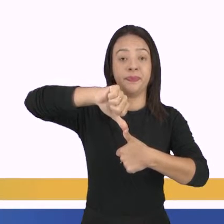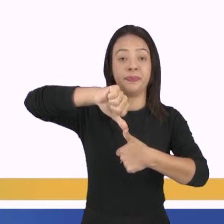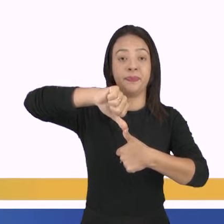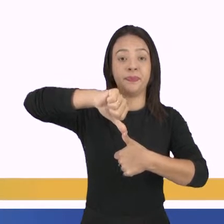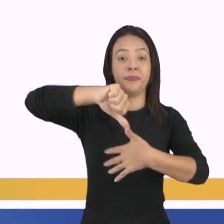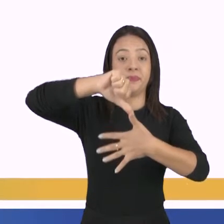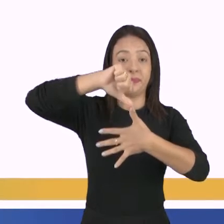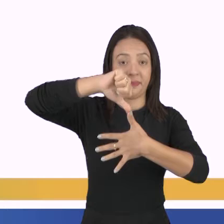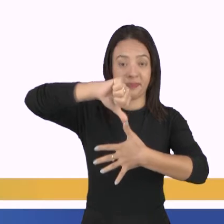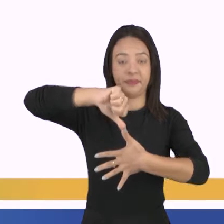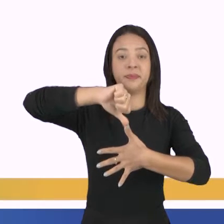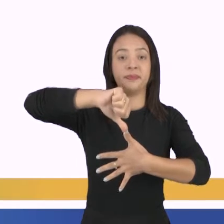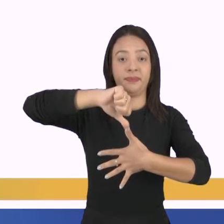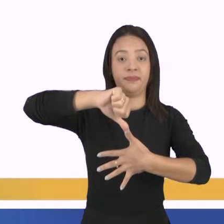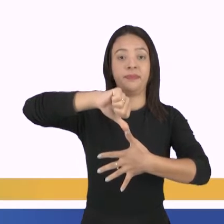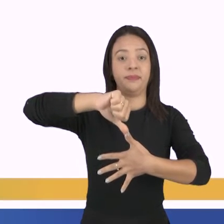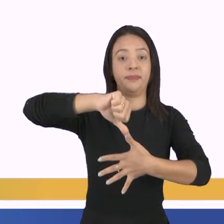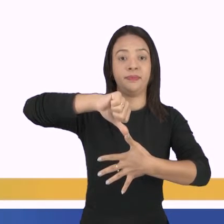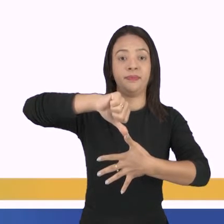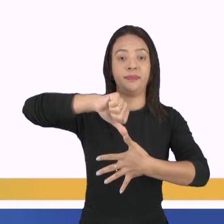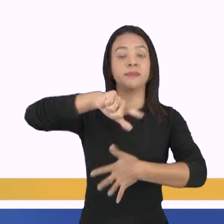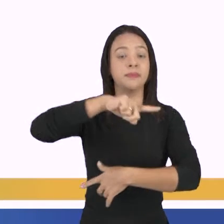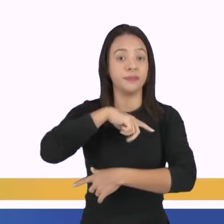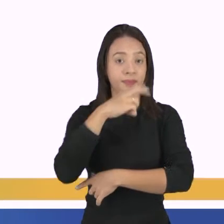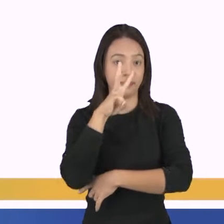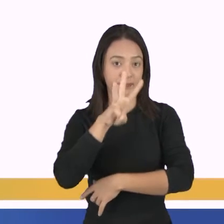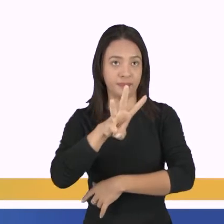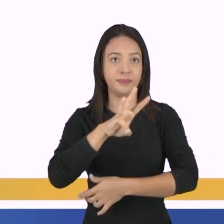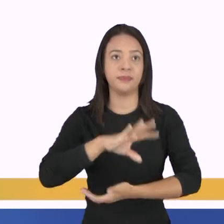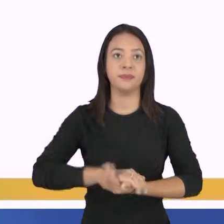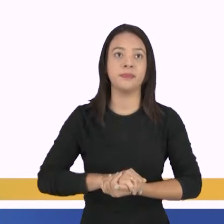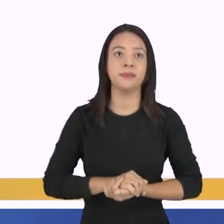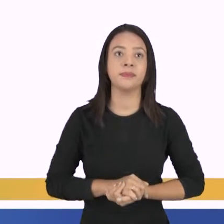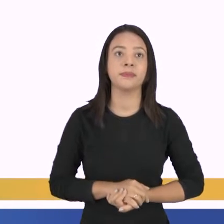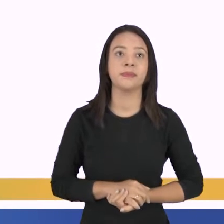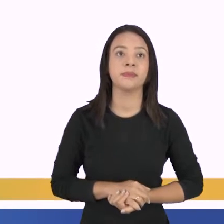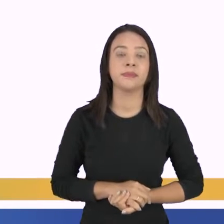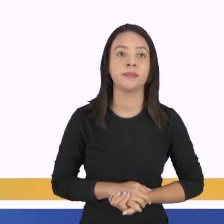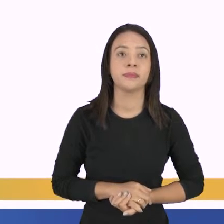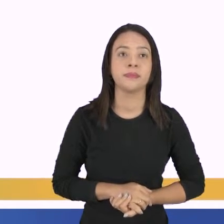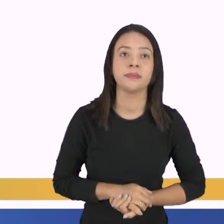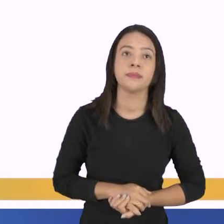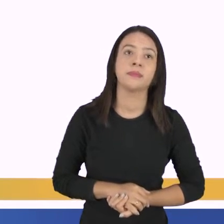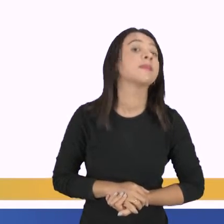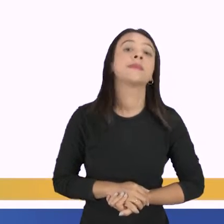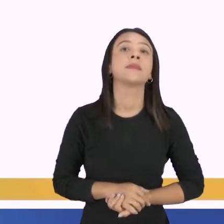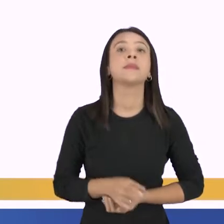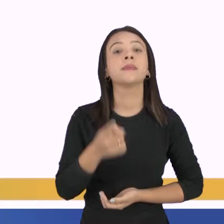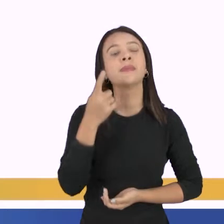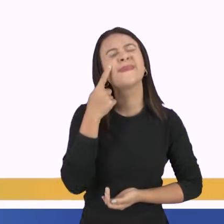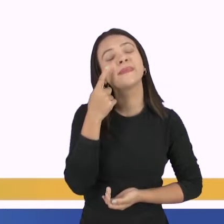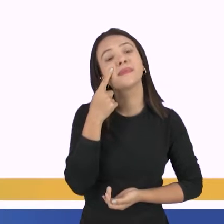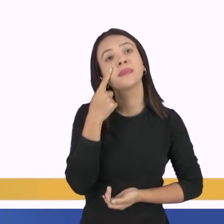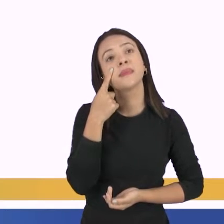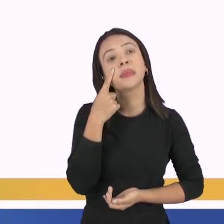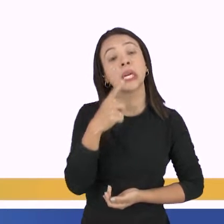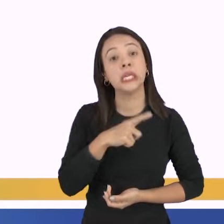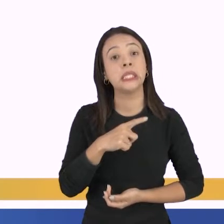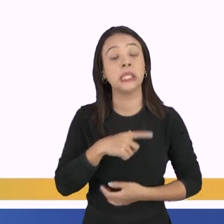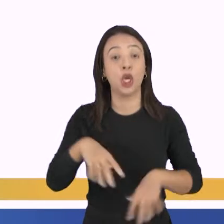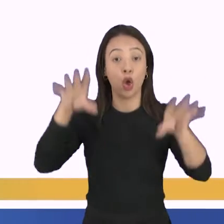aqui embaixo, né? Vamos ter a América do Sul. Então, observe que está destacada, né, lá